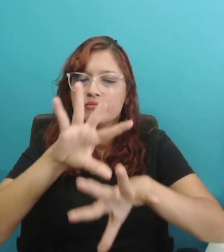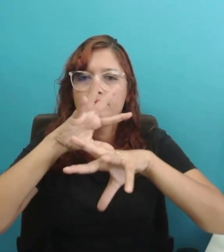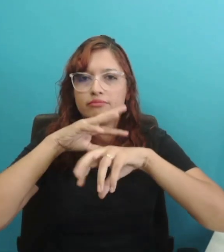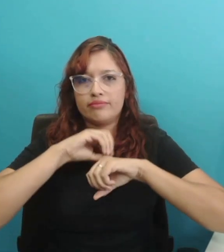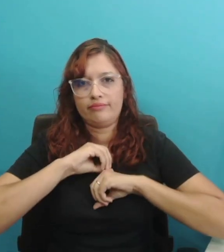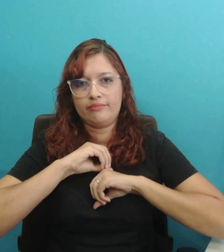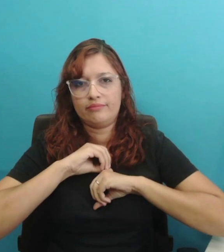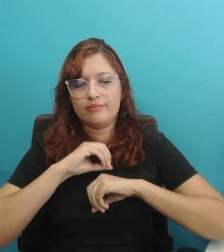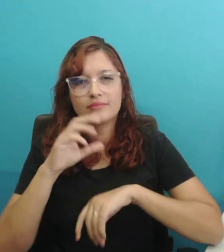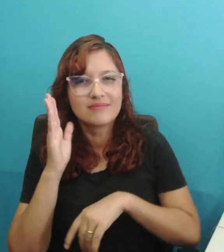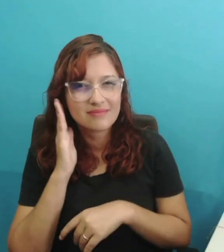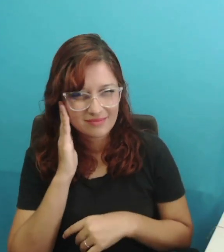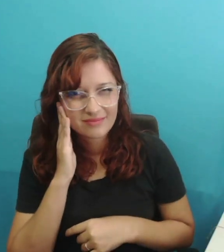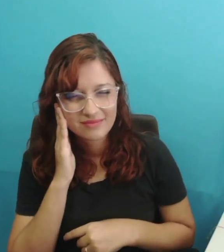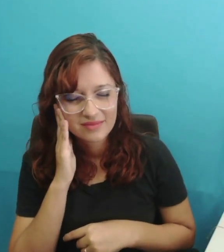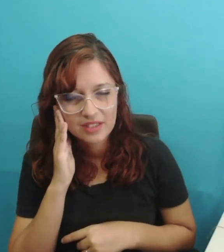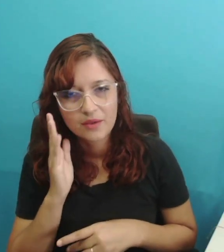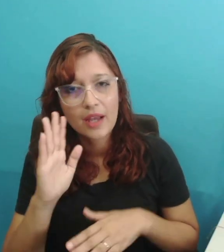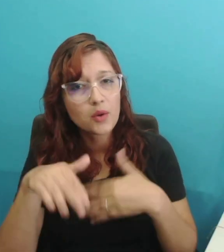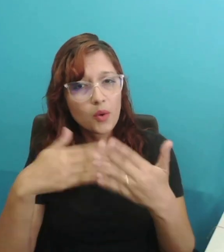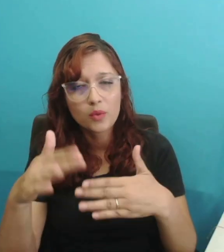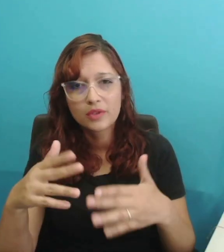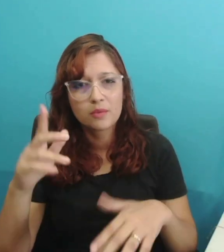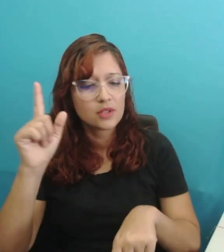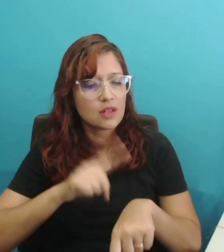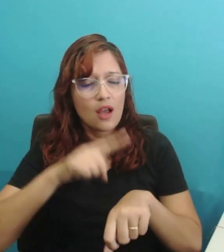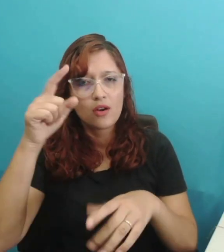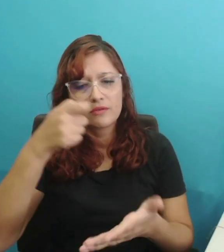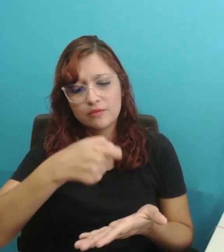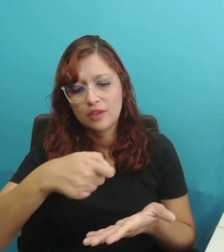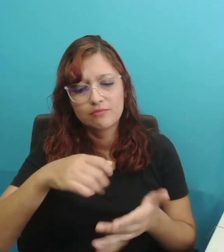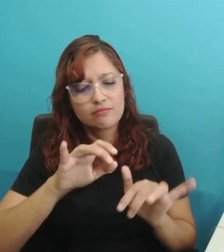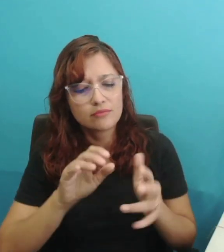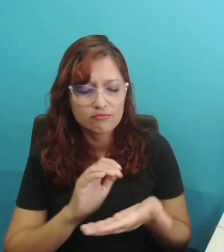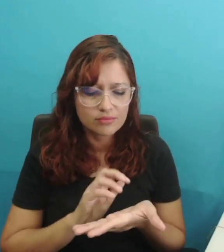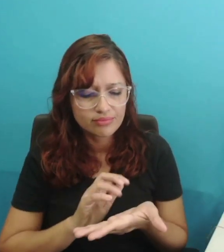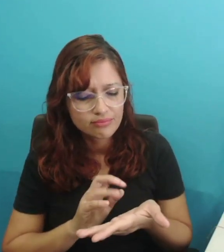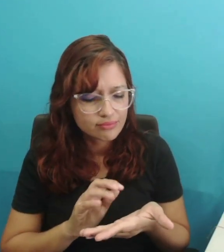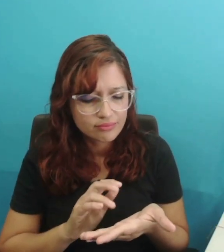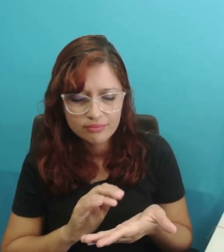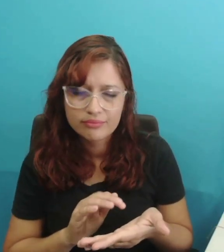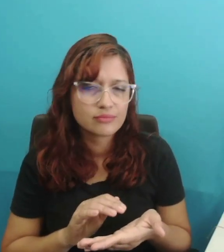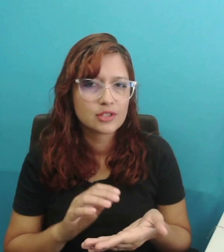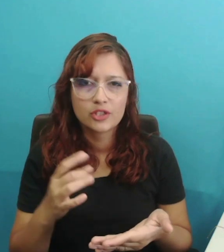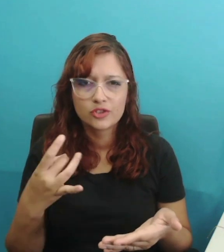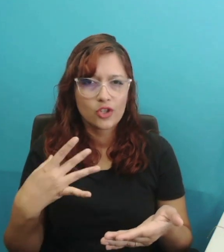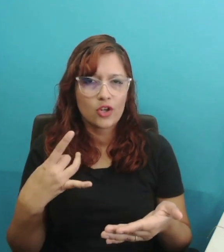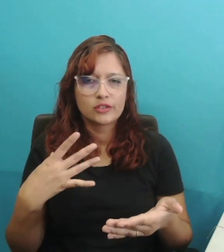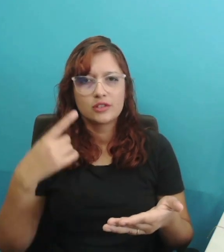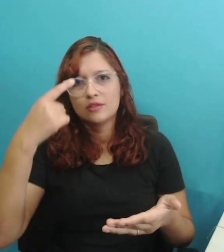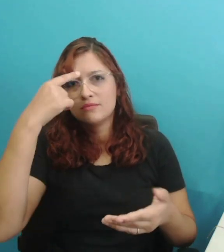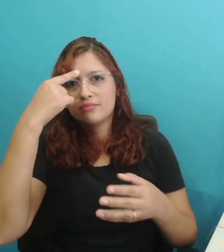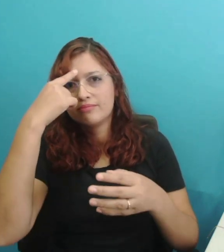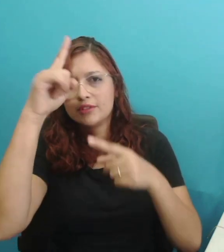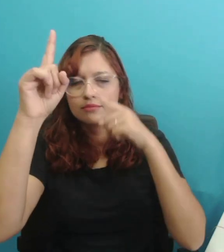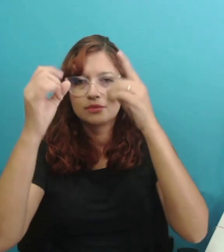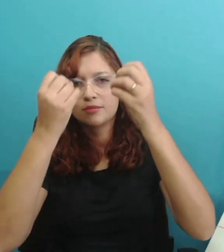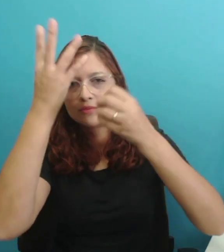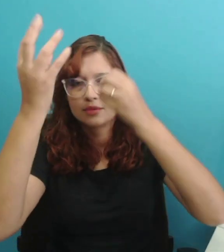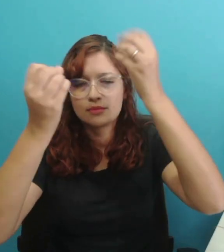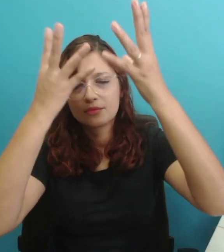porque você já vai internalizar essas conjugações. E na hora de escrever ou de